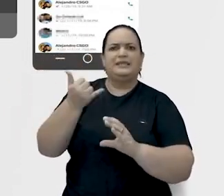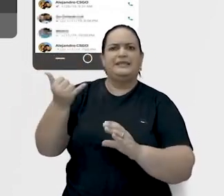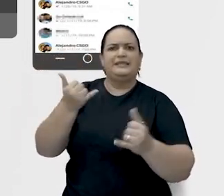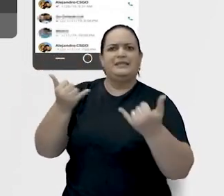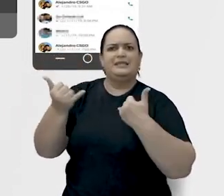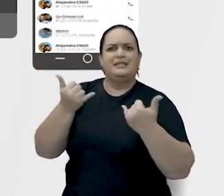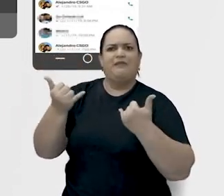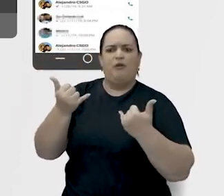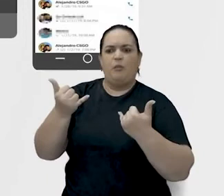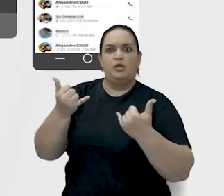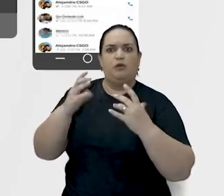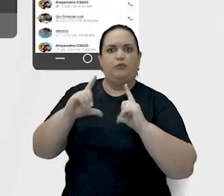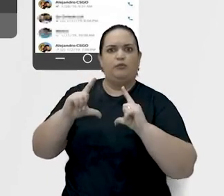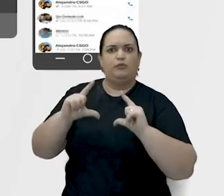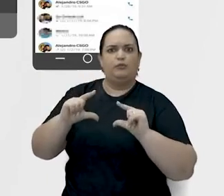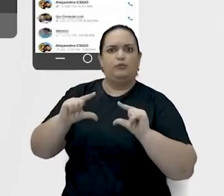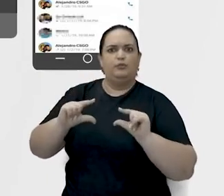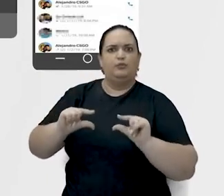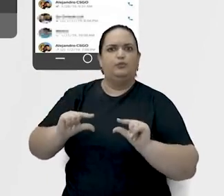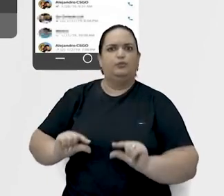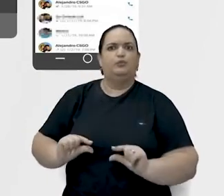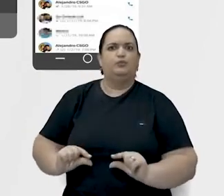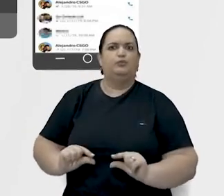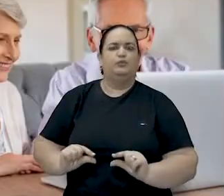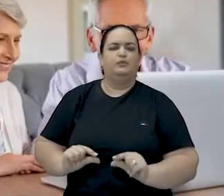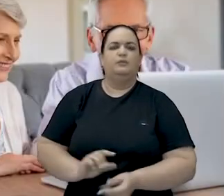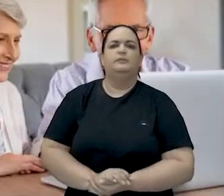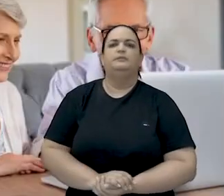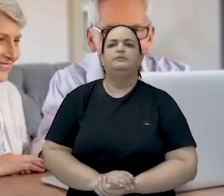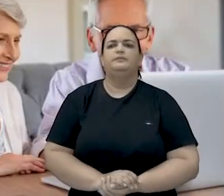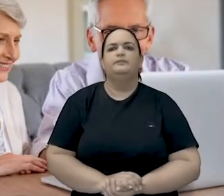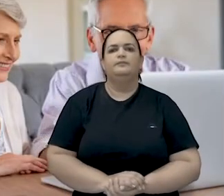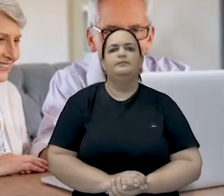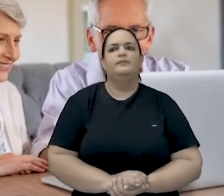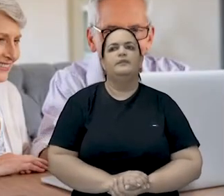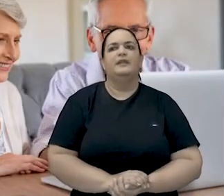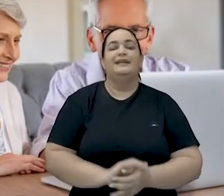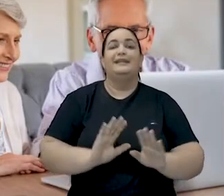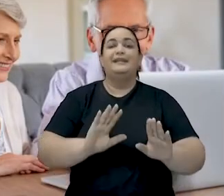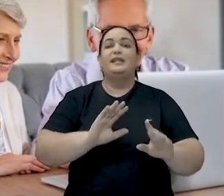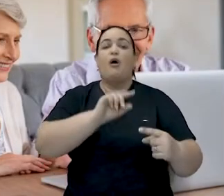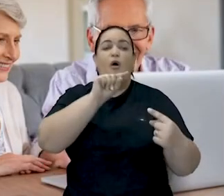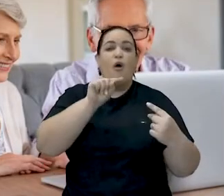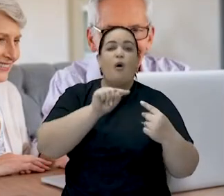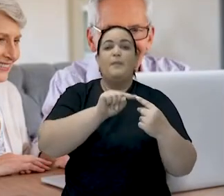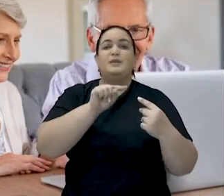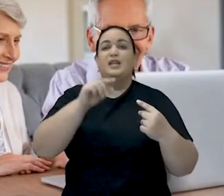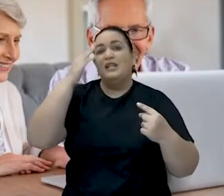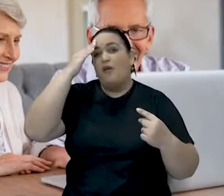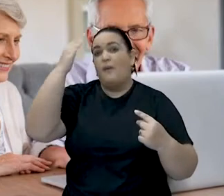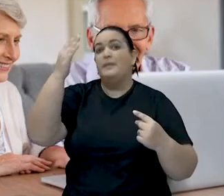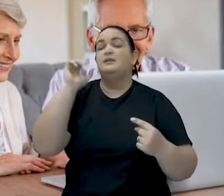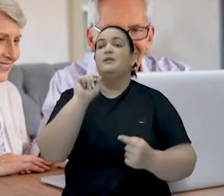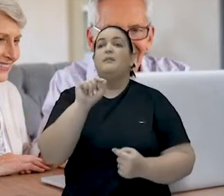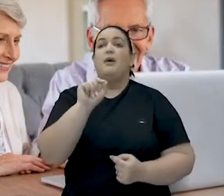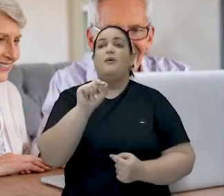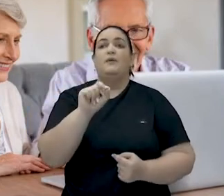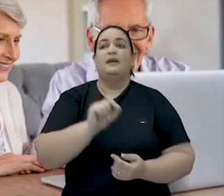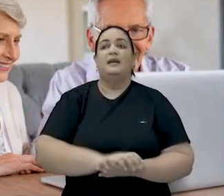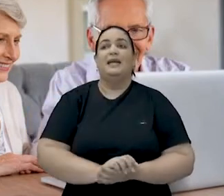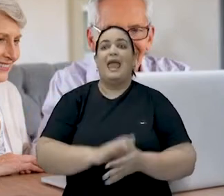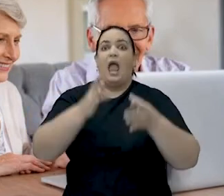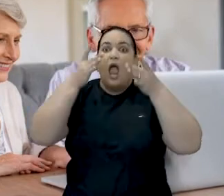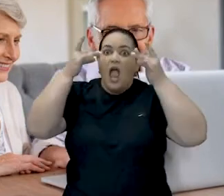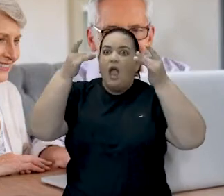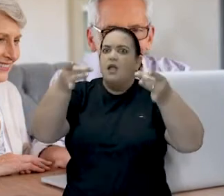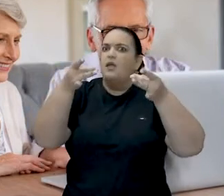se dissipando ainda mais. E aí, um ponto crucial que é interessante a gente trazer